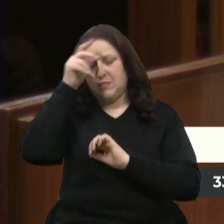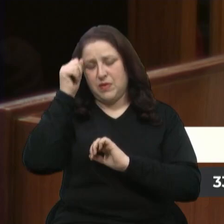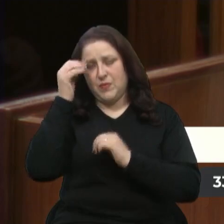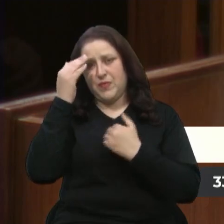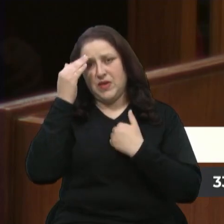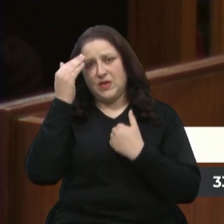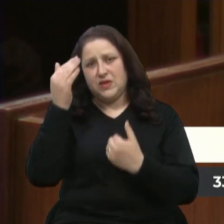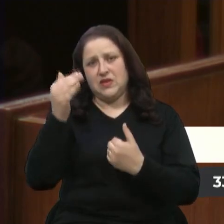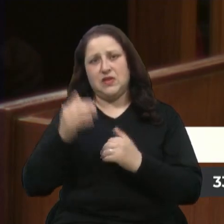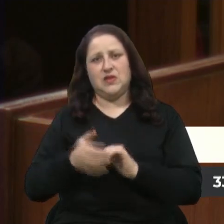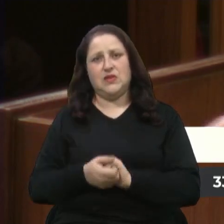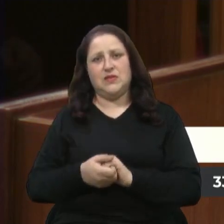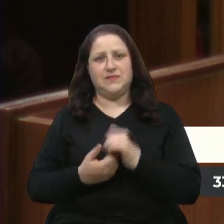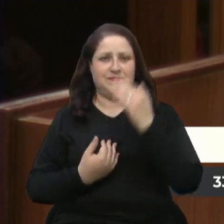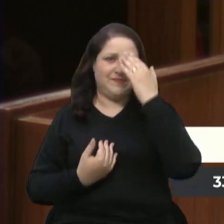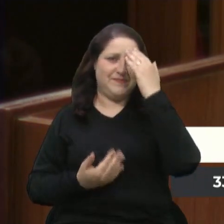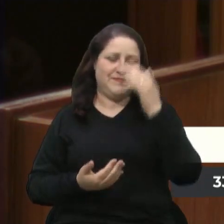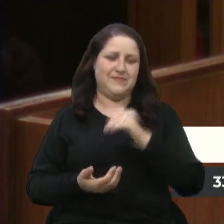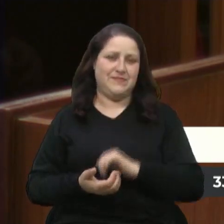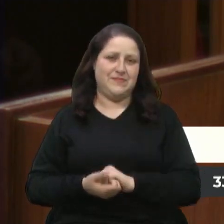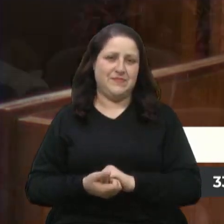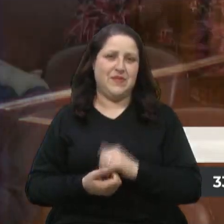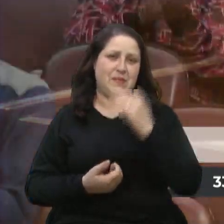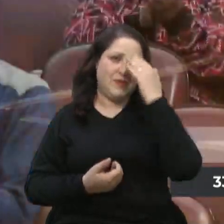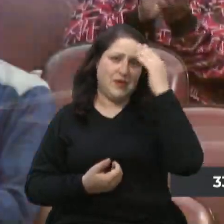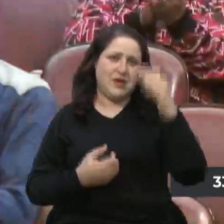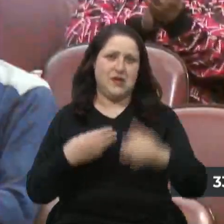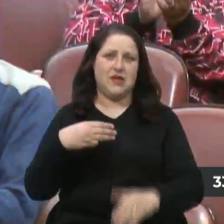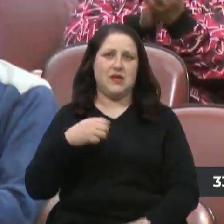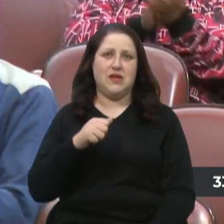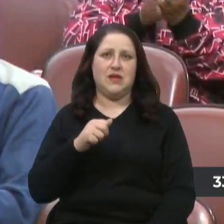agradeço, né? Muito obrigada. Obrigado, Márcia.